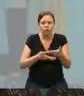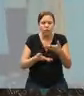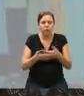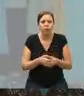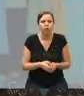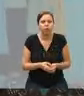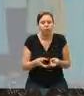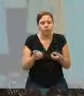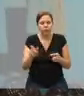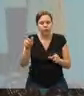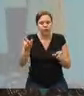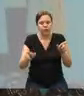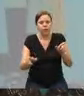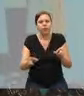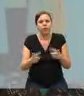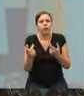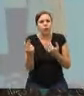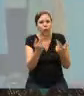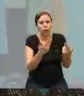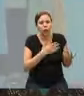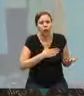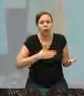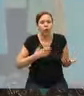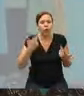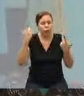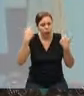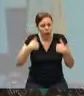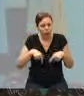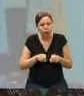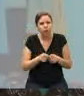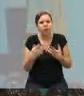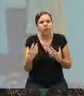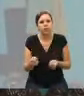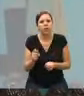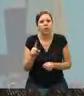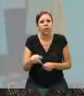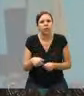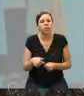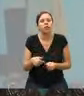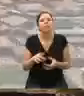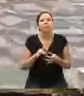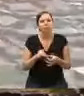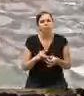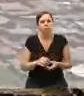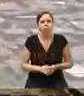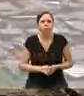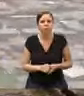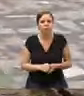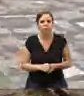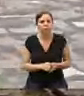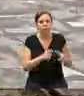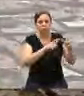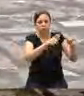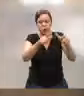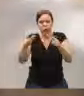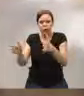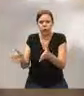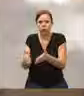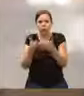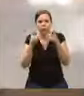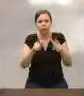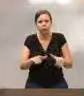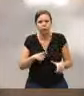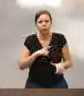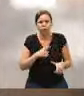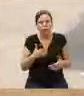você enxergar o outro como você gostaria de ser visto. Eu acho que isso é fraternidade. Nas regiões mais pobres, onde